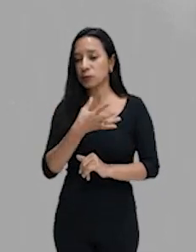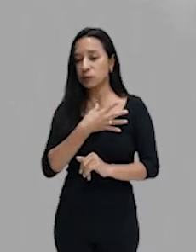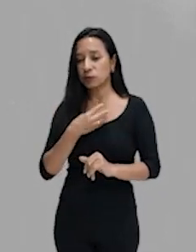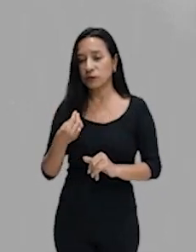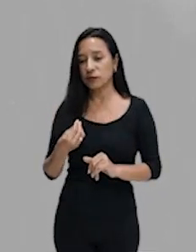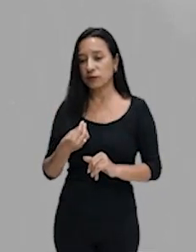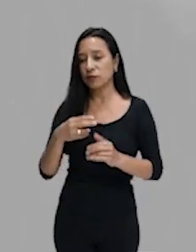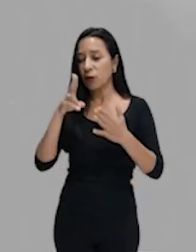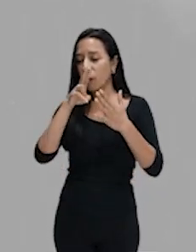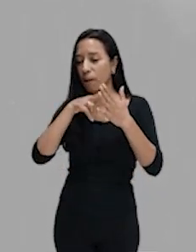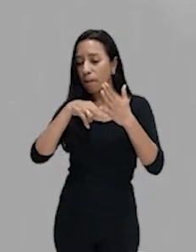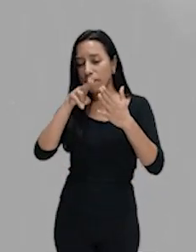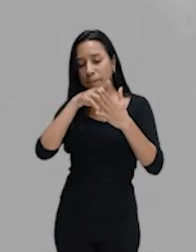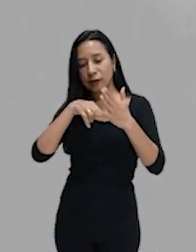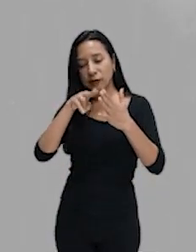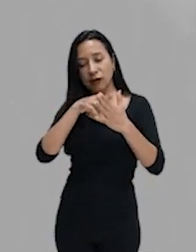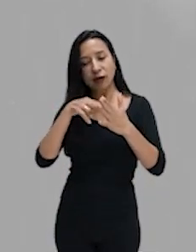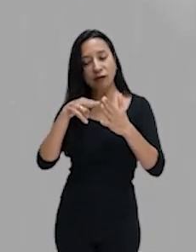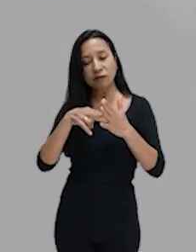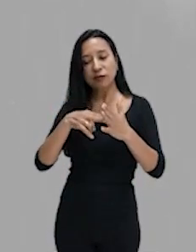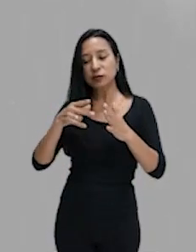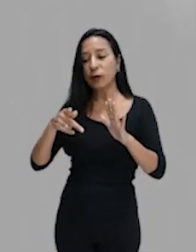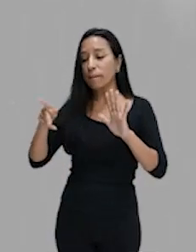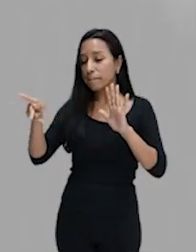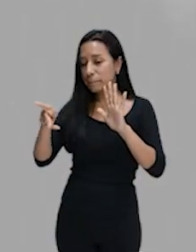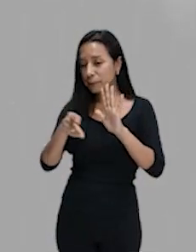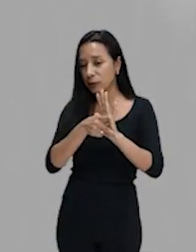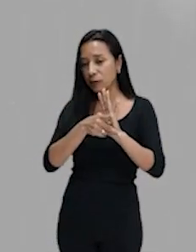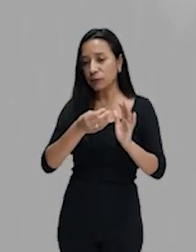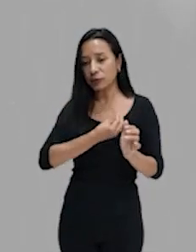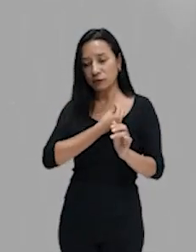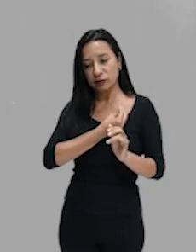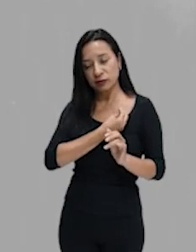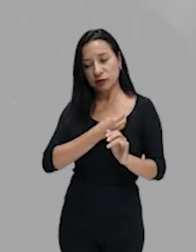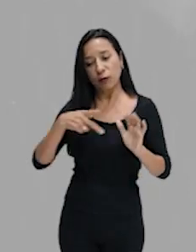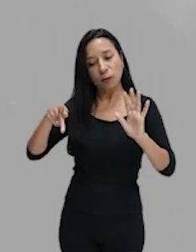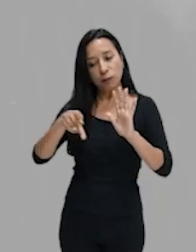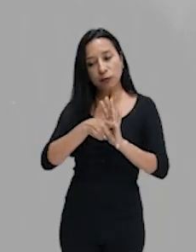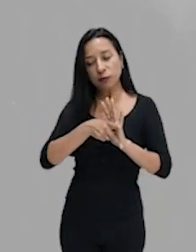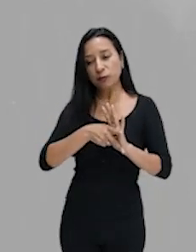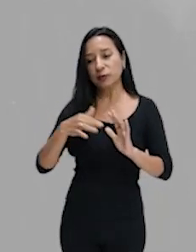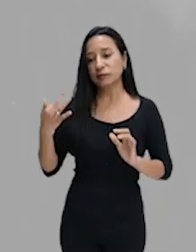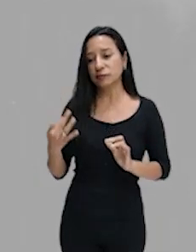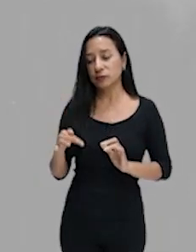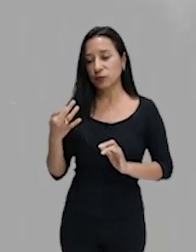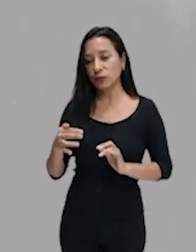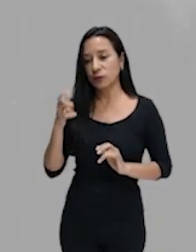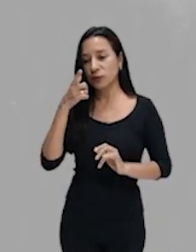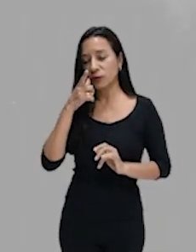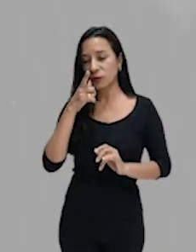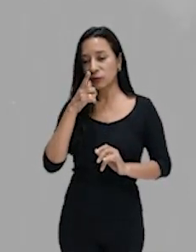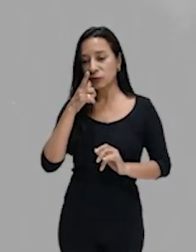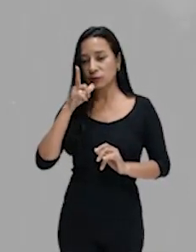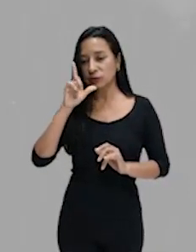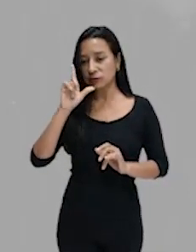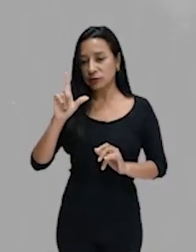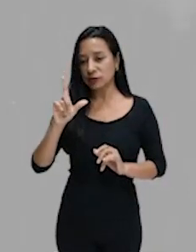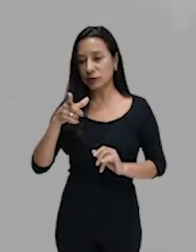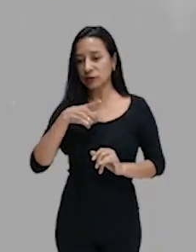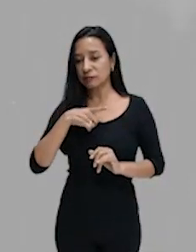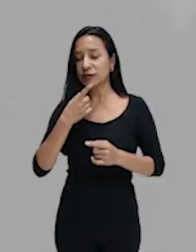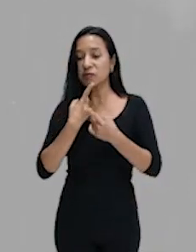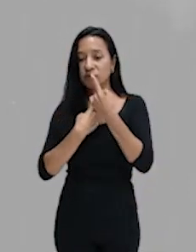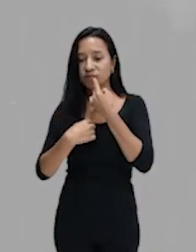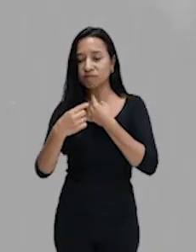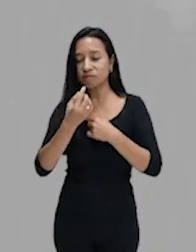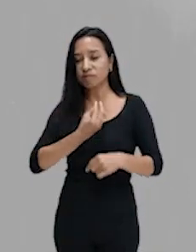Então, ela pintava a sua vida, a sua dor, né? Ela pintava a sua dor e conseguia ter